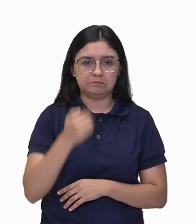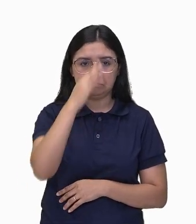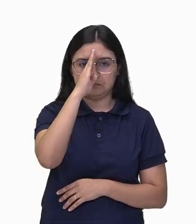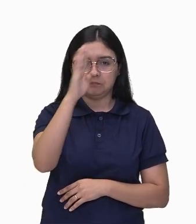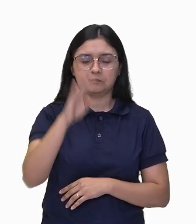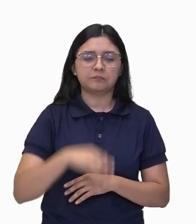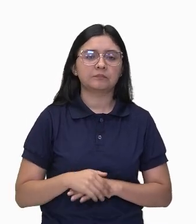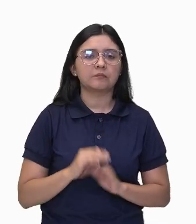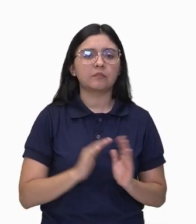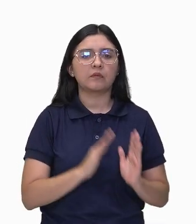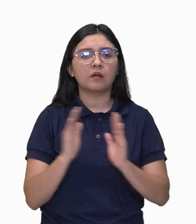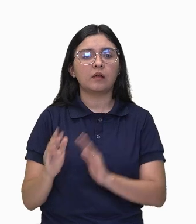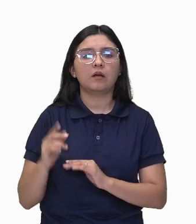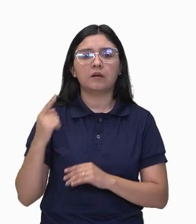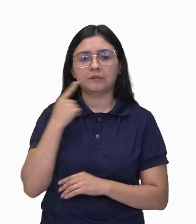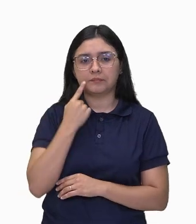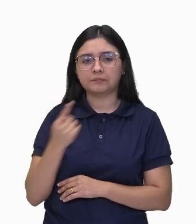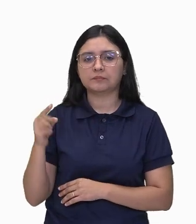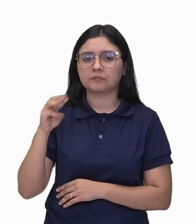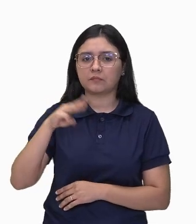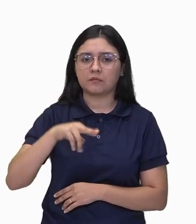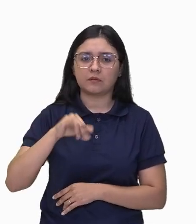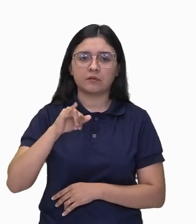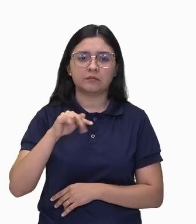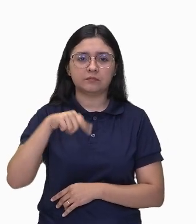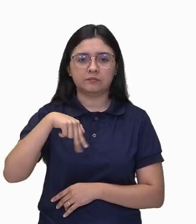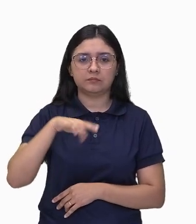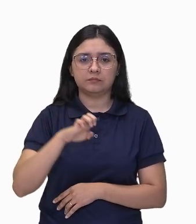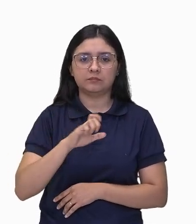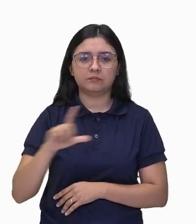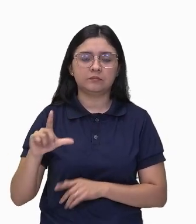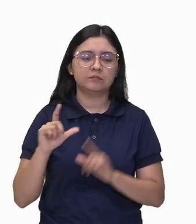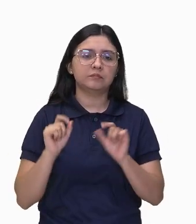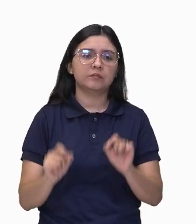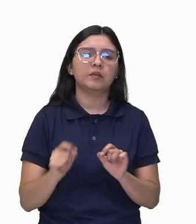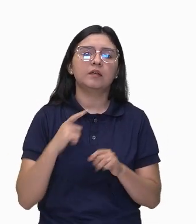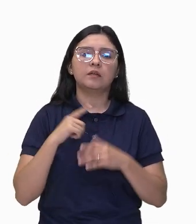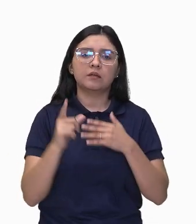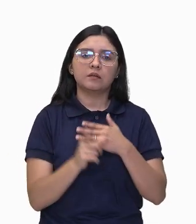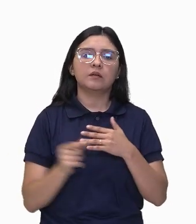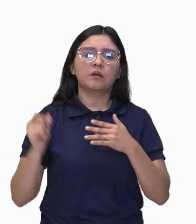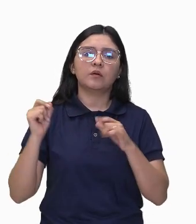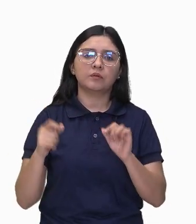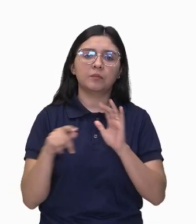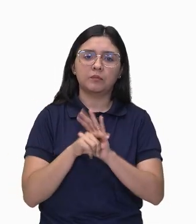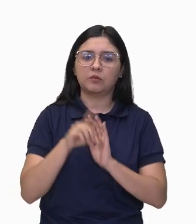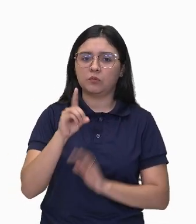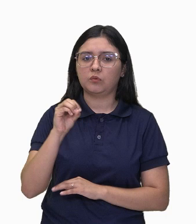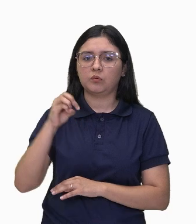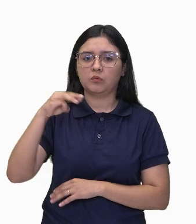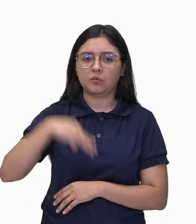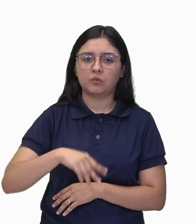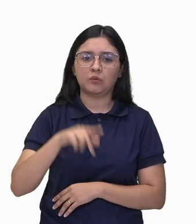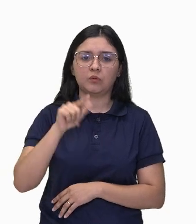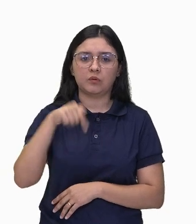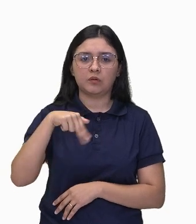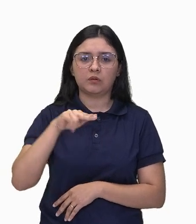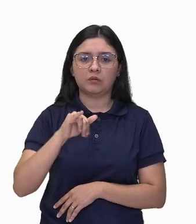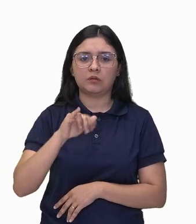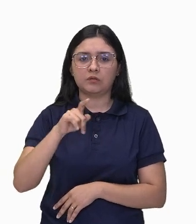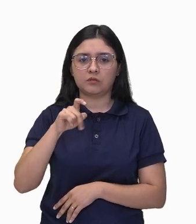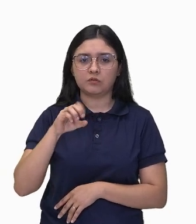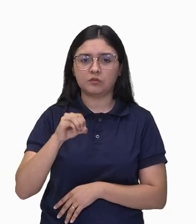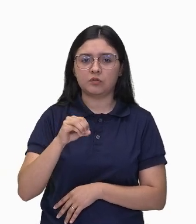de Cervantes, que ele é um autor espanhol da obra Dom Quixote, uma crítica contundente da